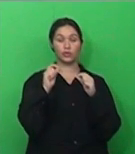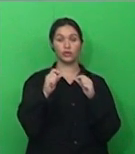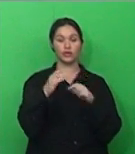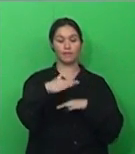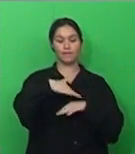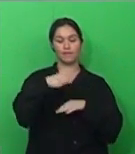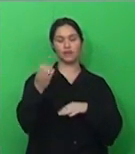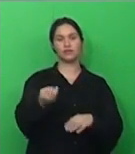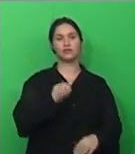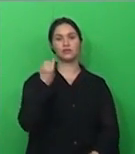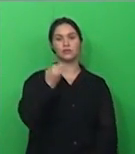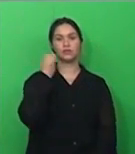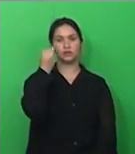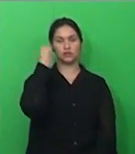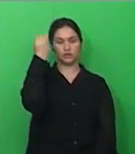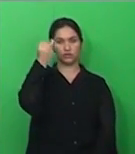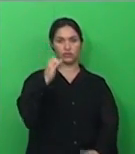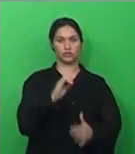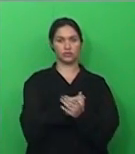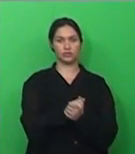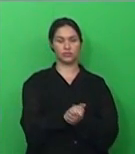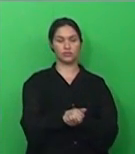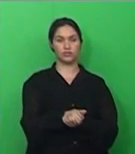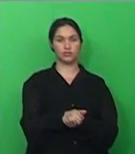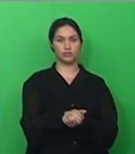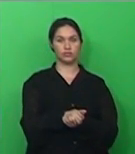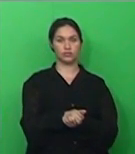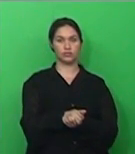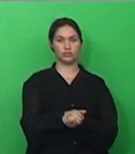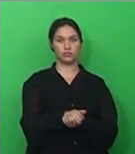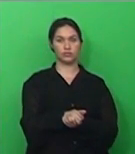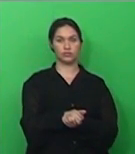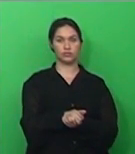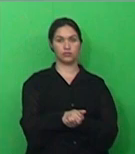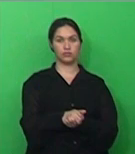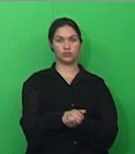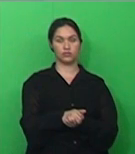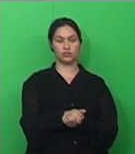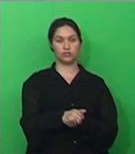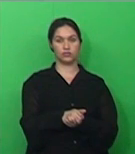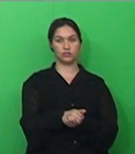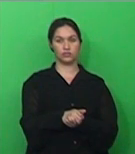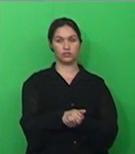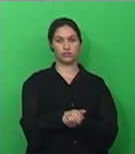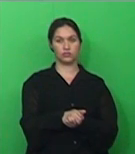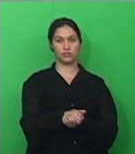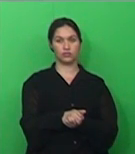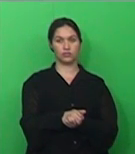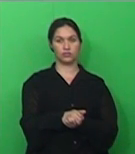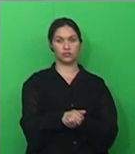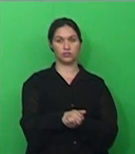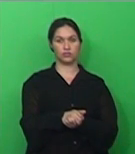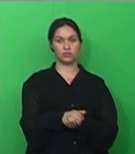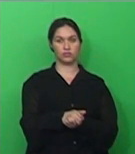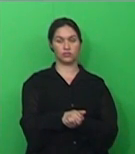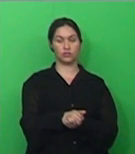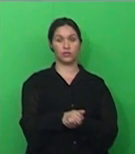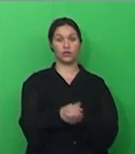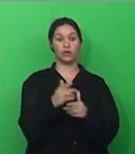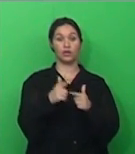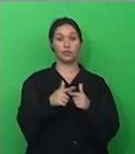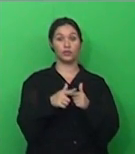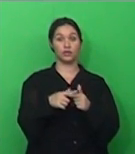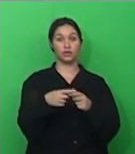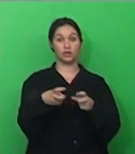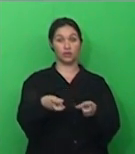que realmente necessitam de uma pavimentação. Porque não é possível nós pavimentar, como a gente veja aí, tem ruas pavimentadas